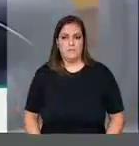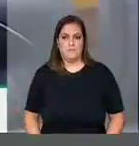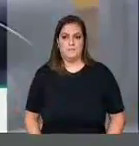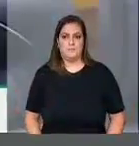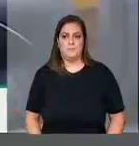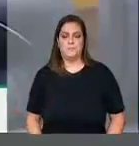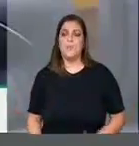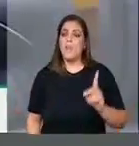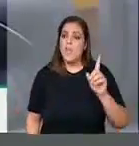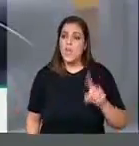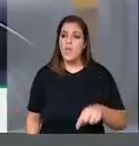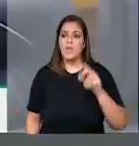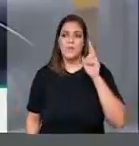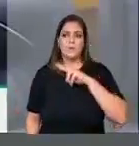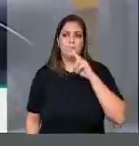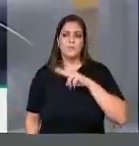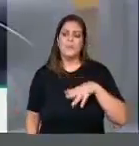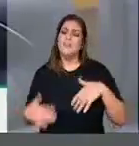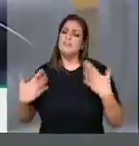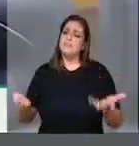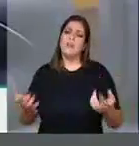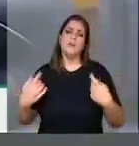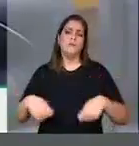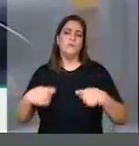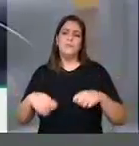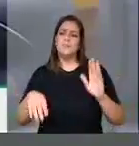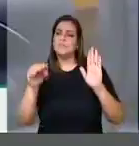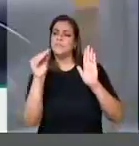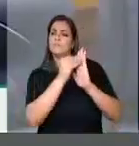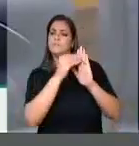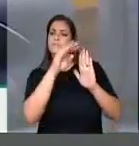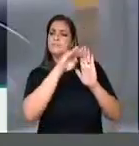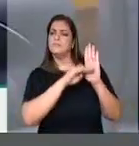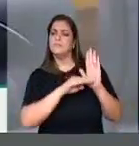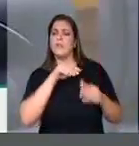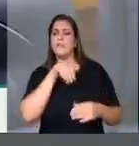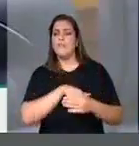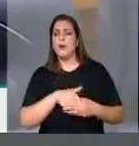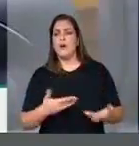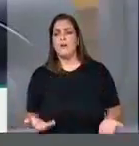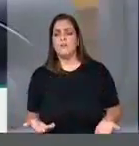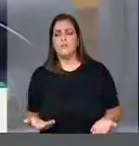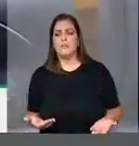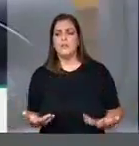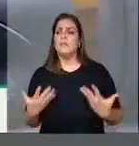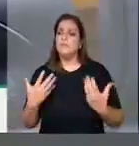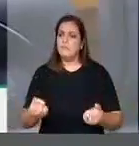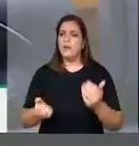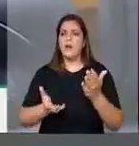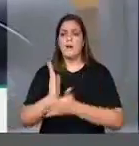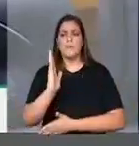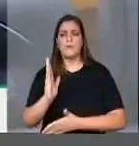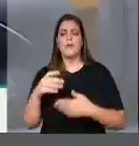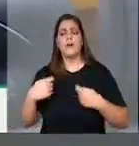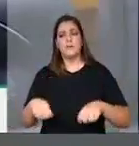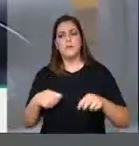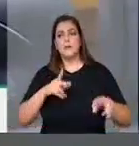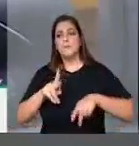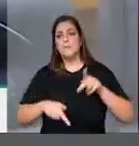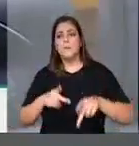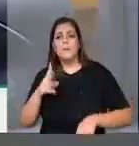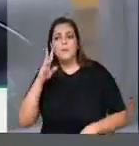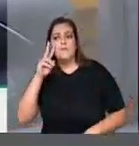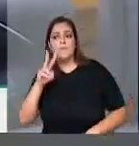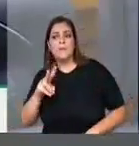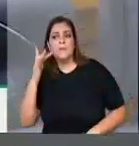da urgência, então vamos incluir na pauta e aprovar essa proposta que aproxima os cidadãos da administração